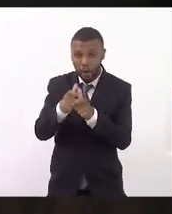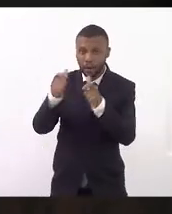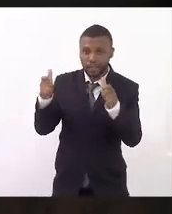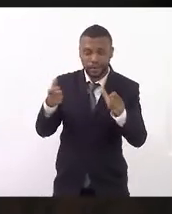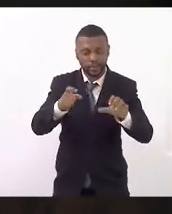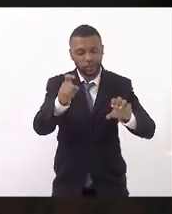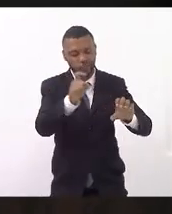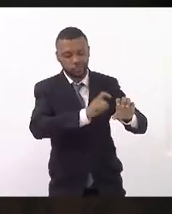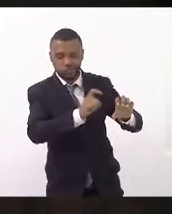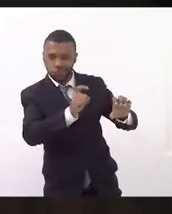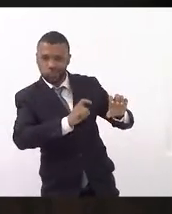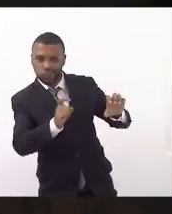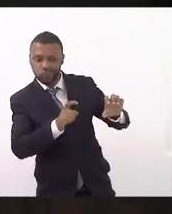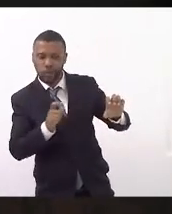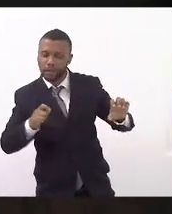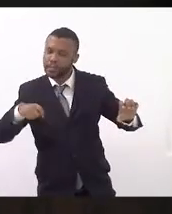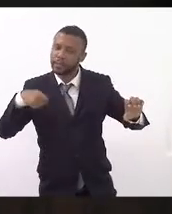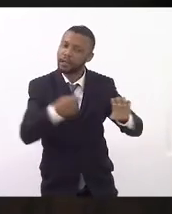é o